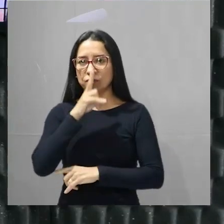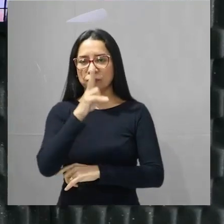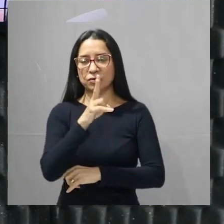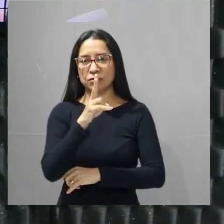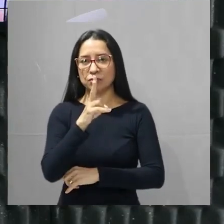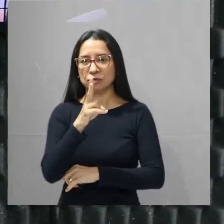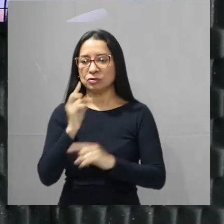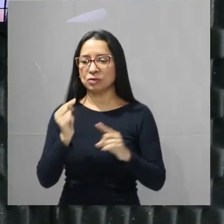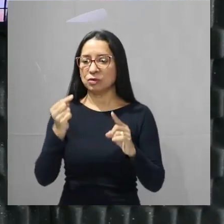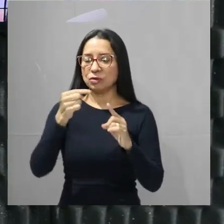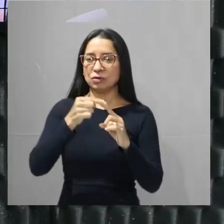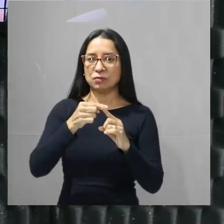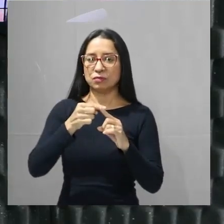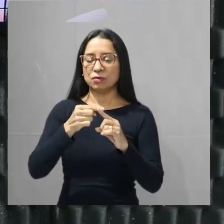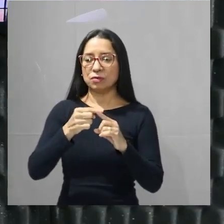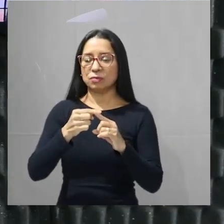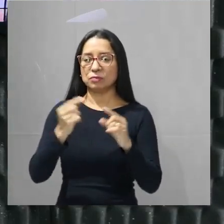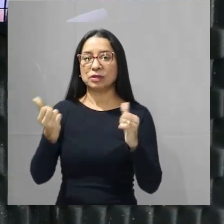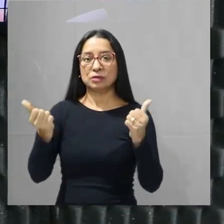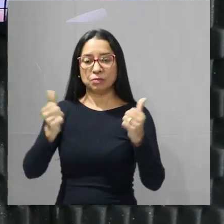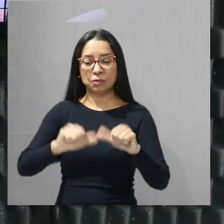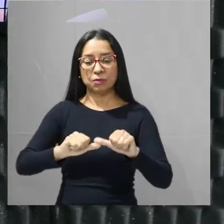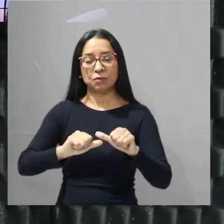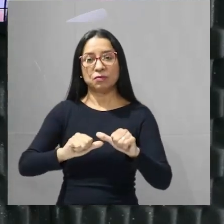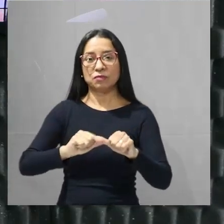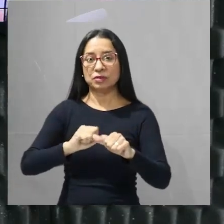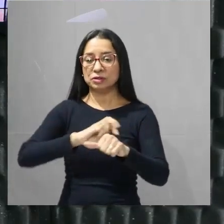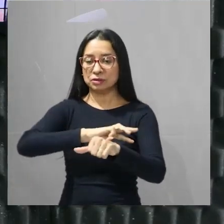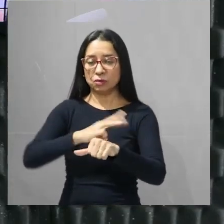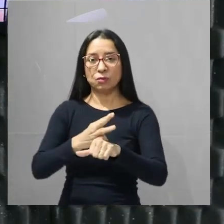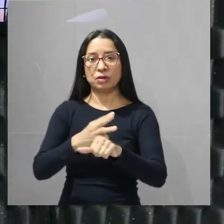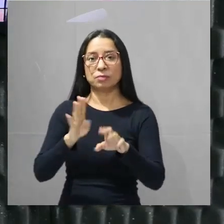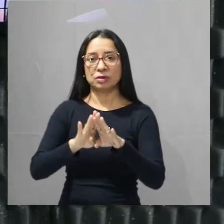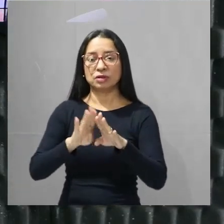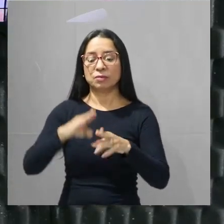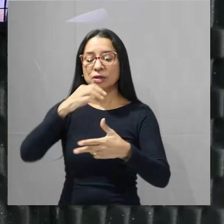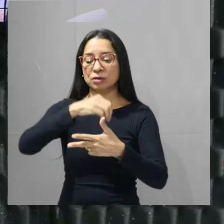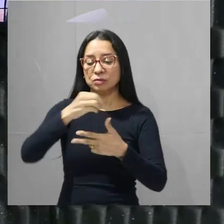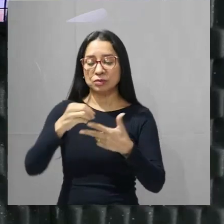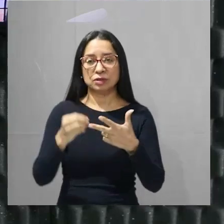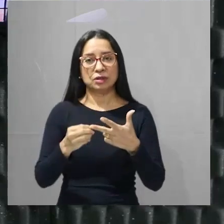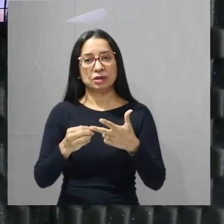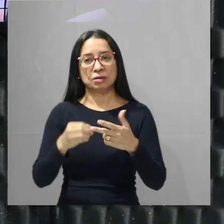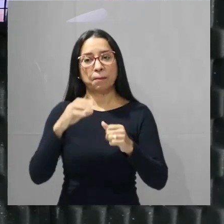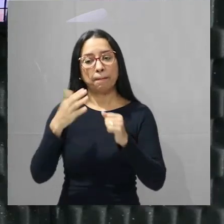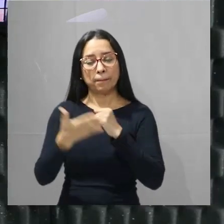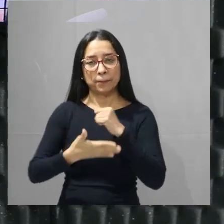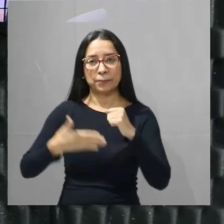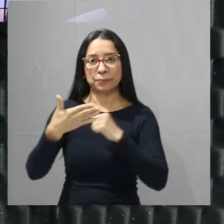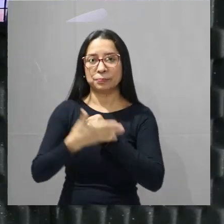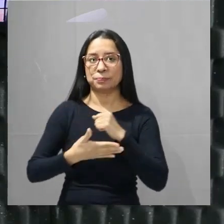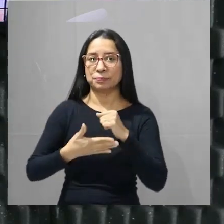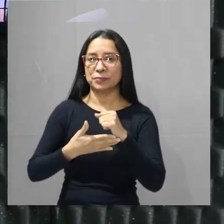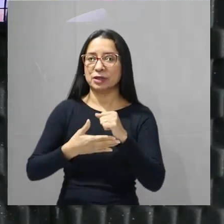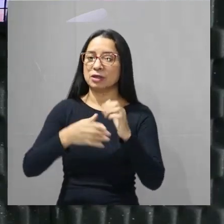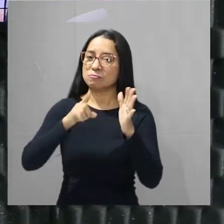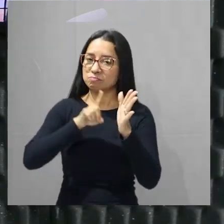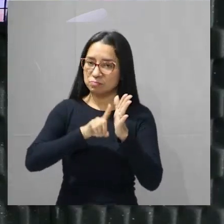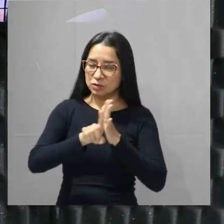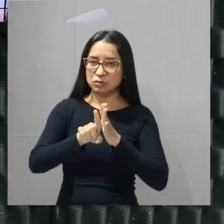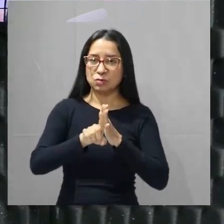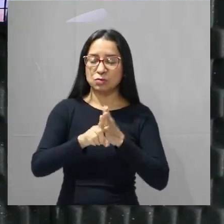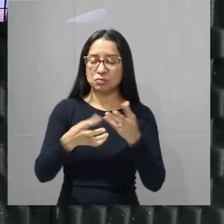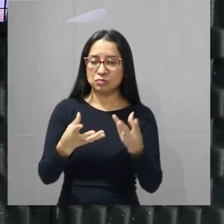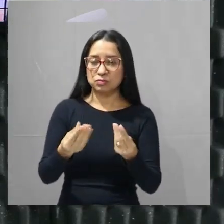voltado para as provas do PAS, UEMA e do Enem, baseado em muita resolução de questões. Eu já venho te falando, desde as aulas